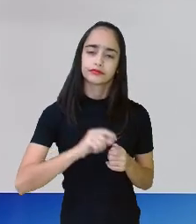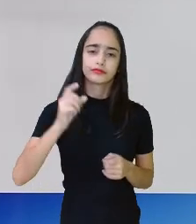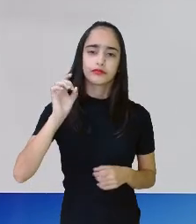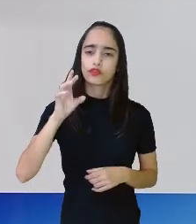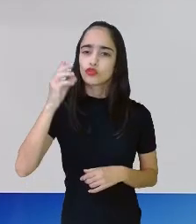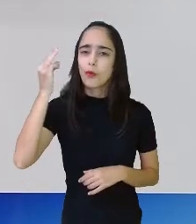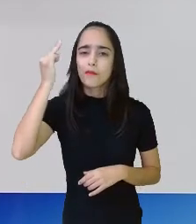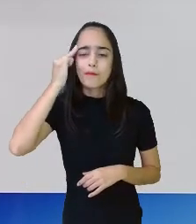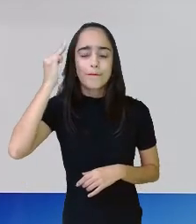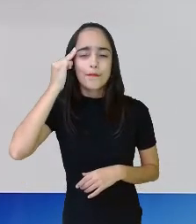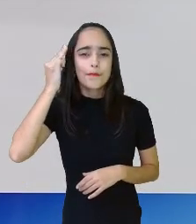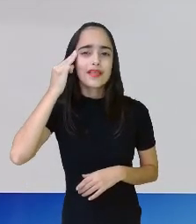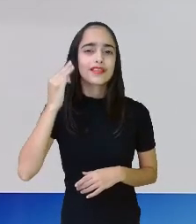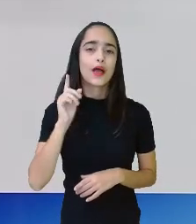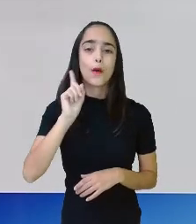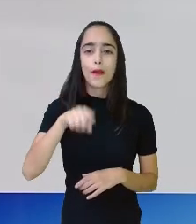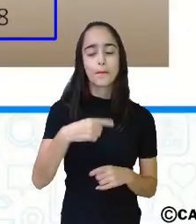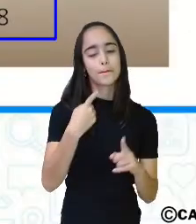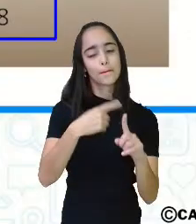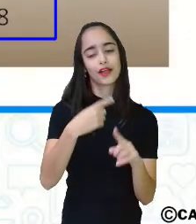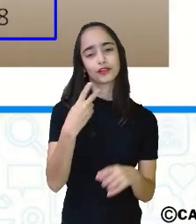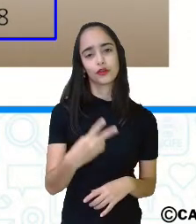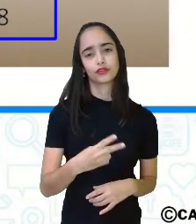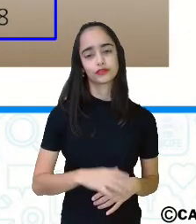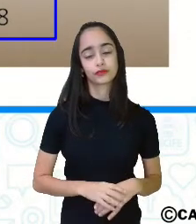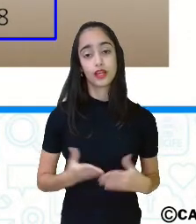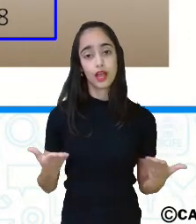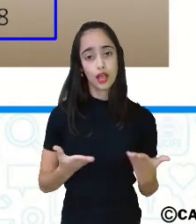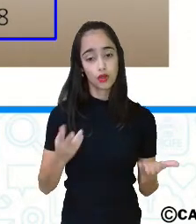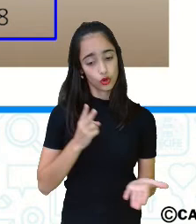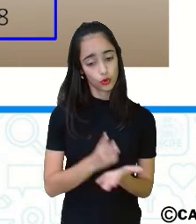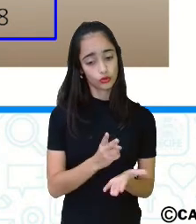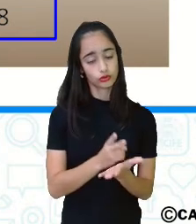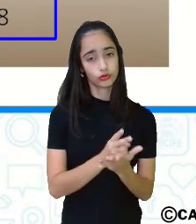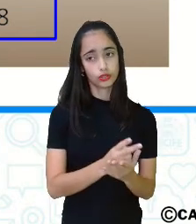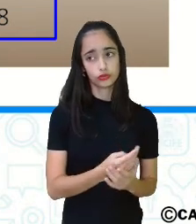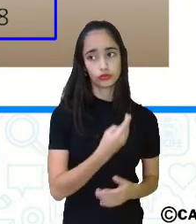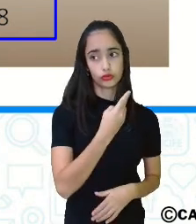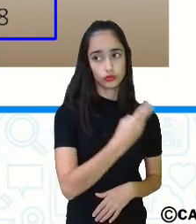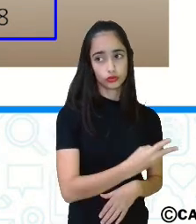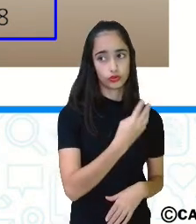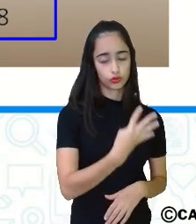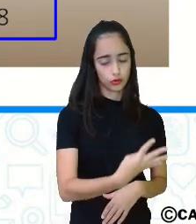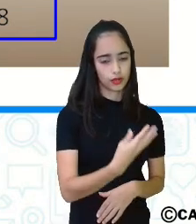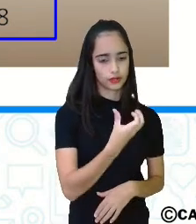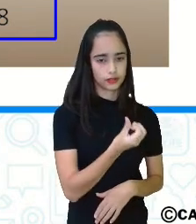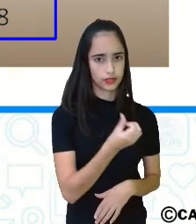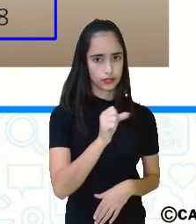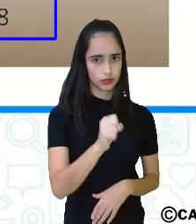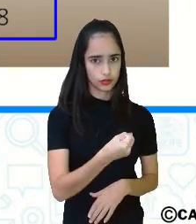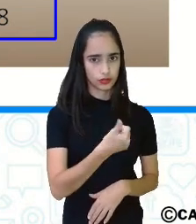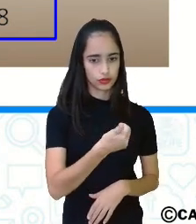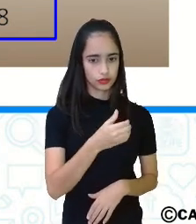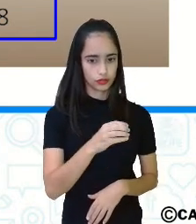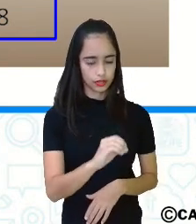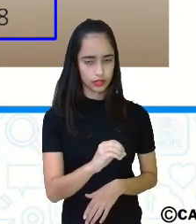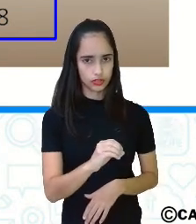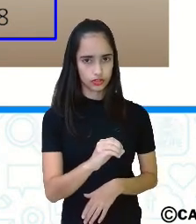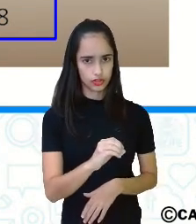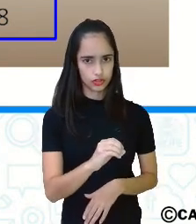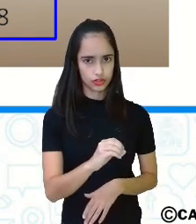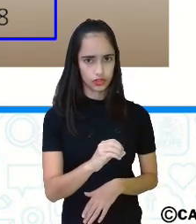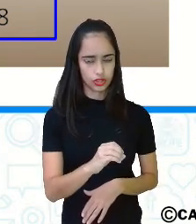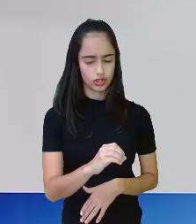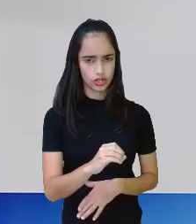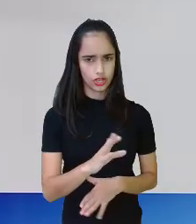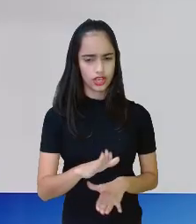2. Aí, nós seguimos aqui com a nossa próxima sequência. 2, 4, 6, 8, 10 e o elemento